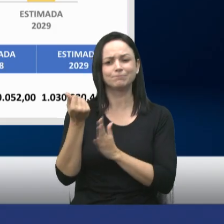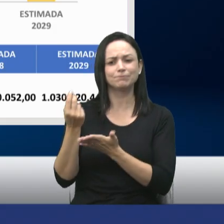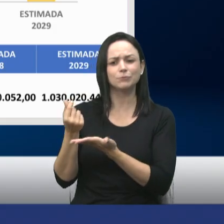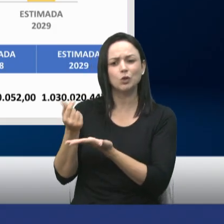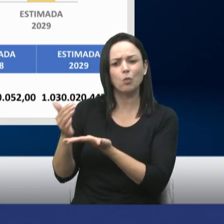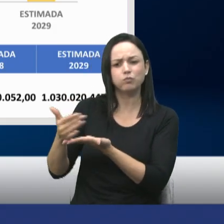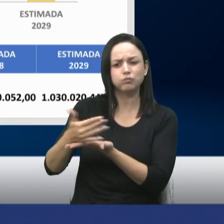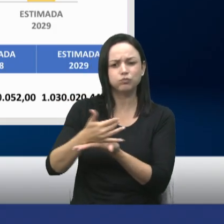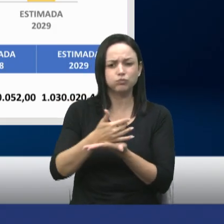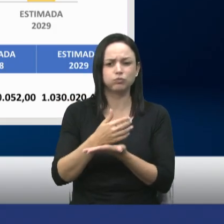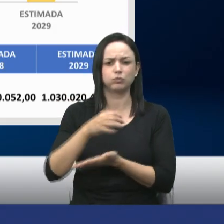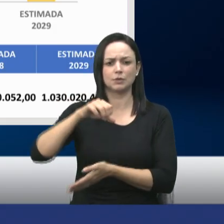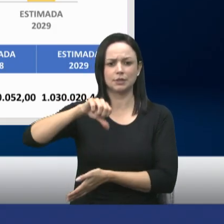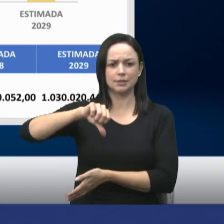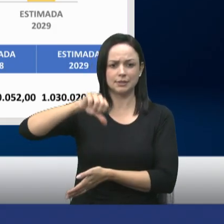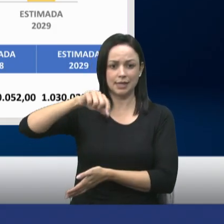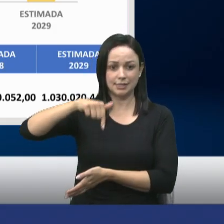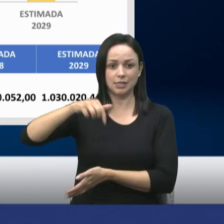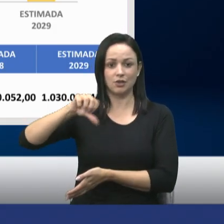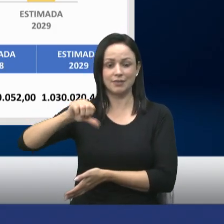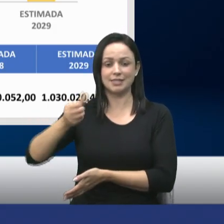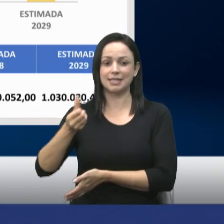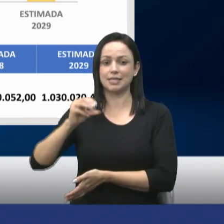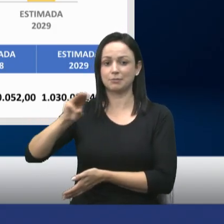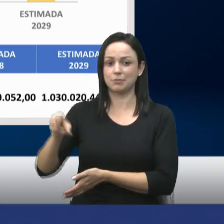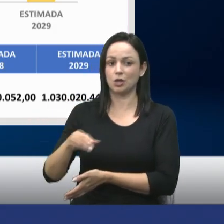de R$ 796 milhões e R$